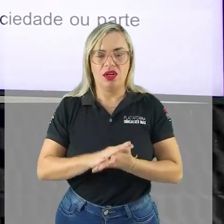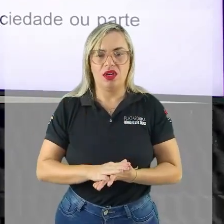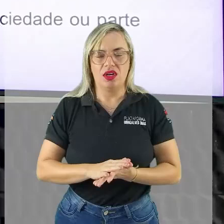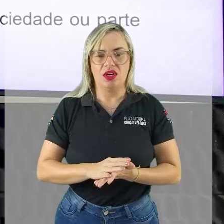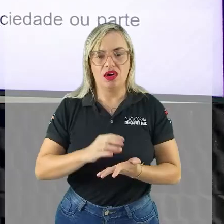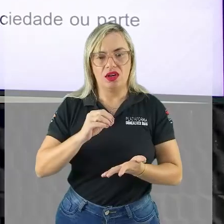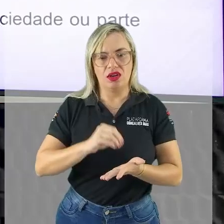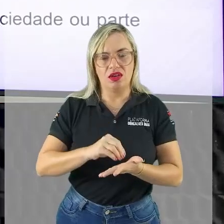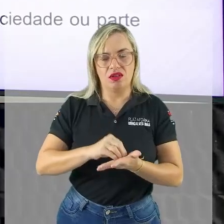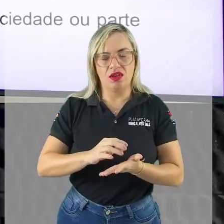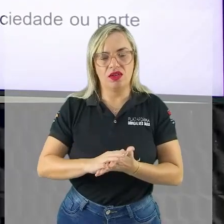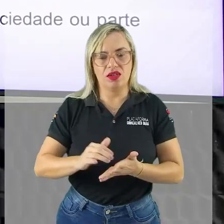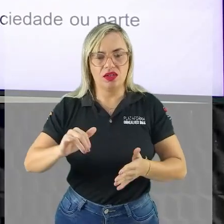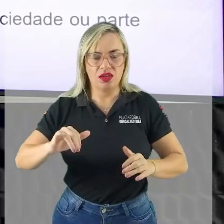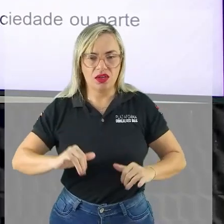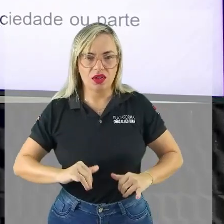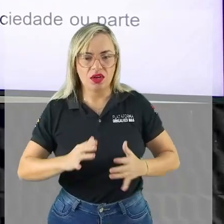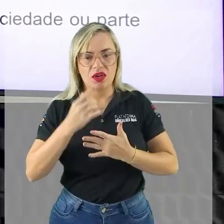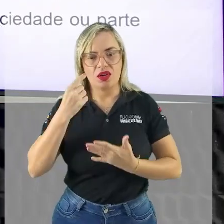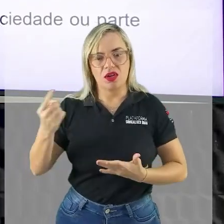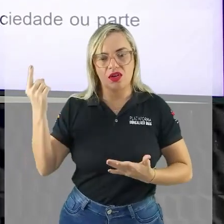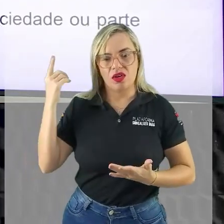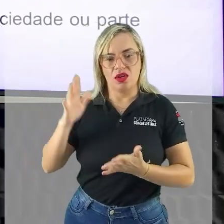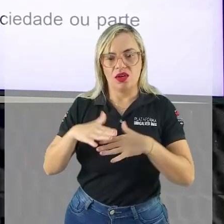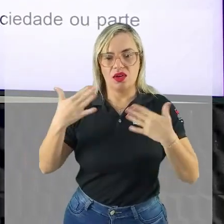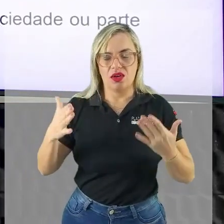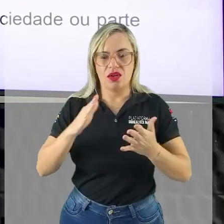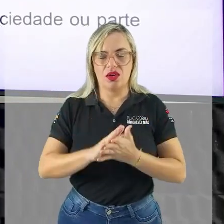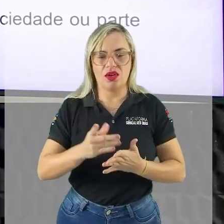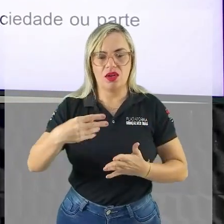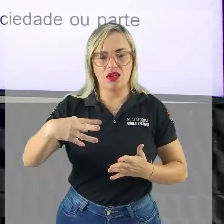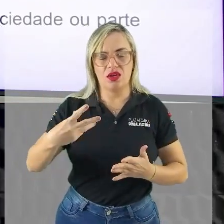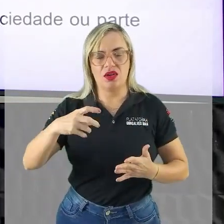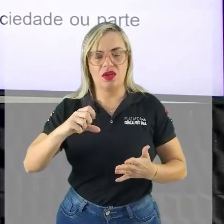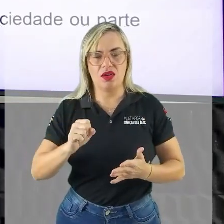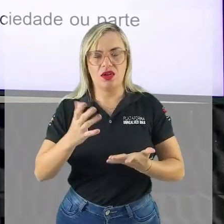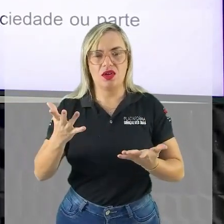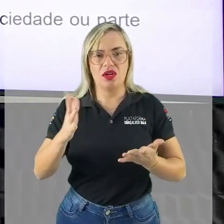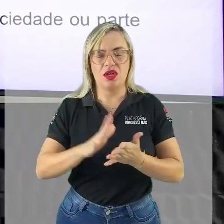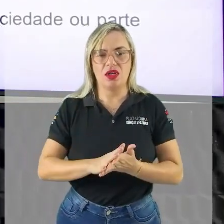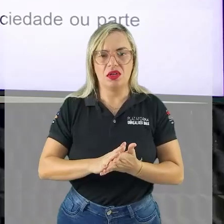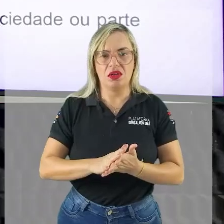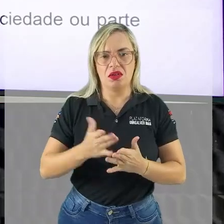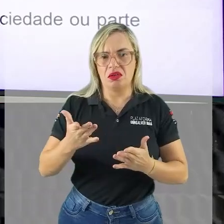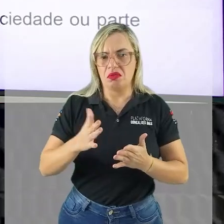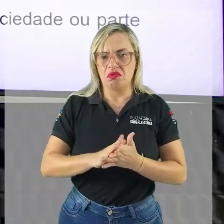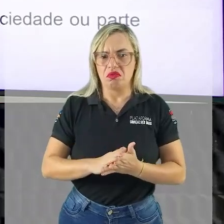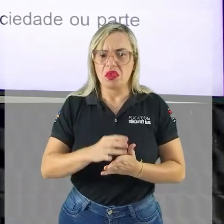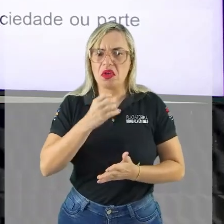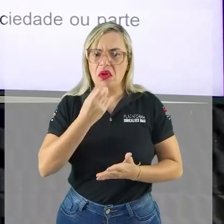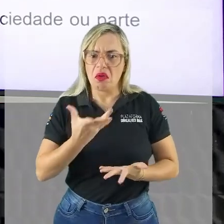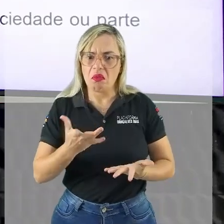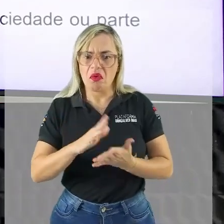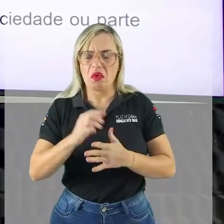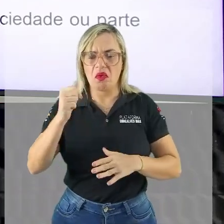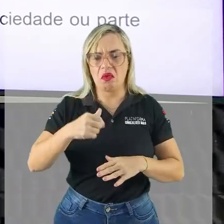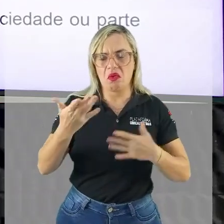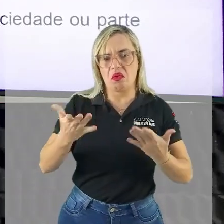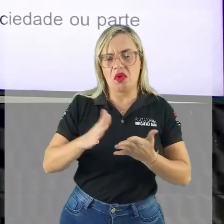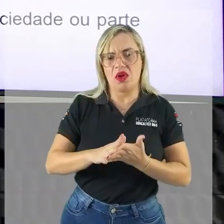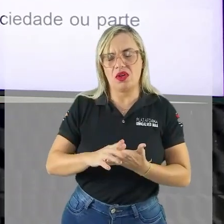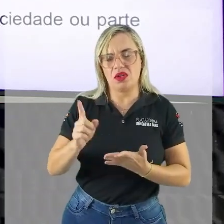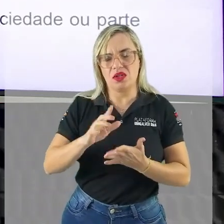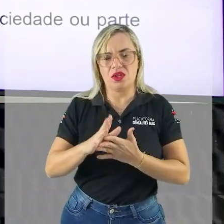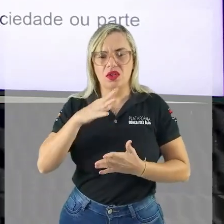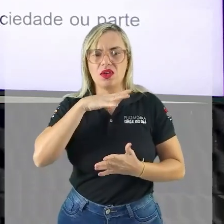E o outro é a questão das penas serem mais brandas do que as esperadas pela sociedade ou parte dela, né? Então também tem esse sentimento de